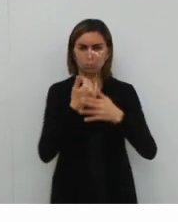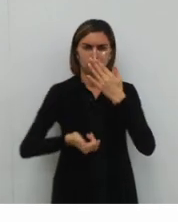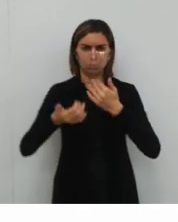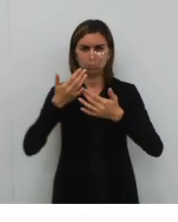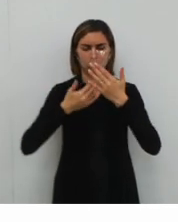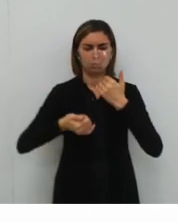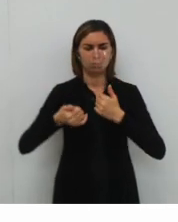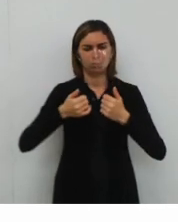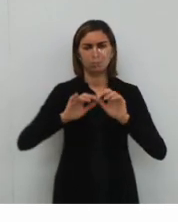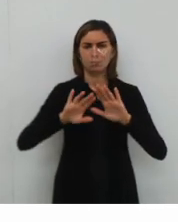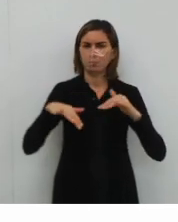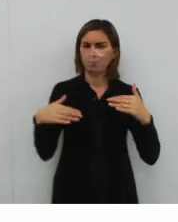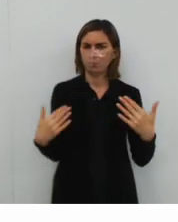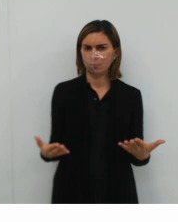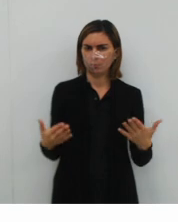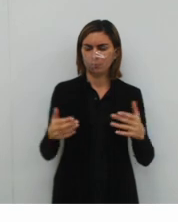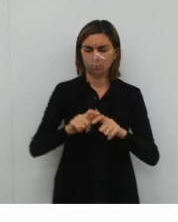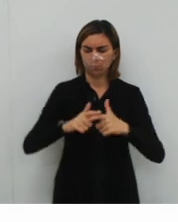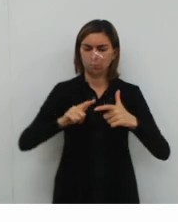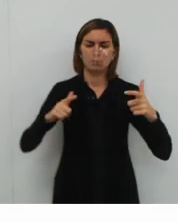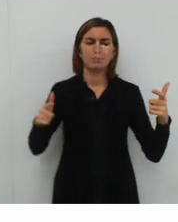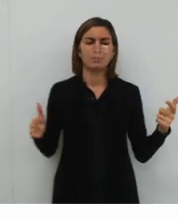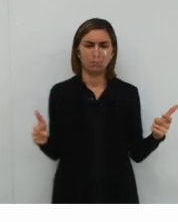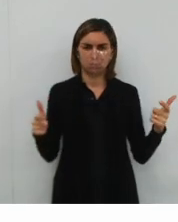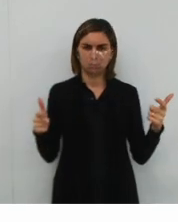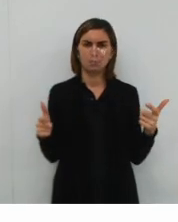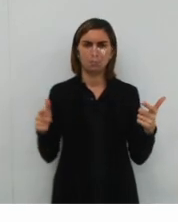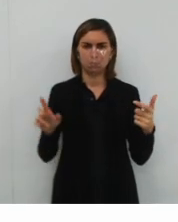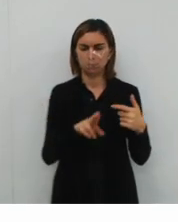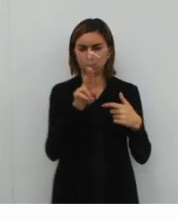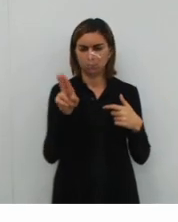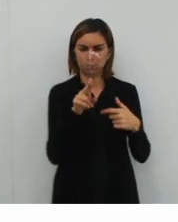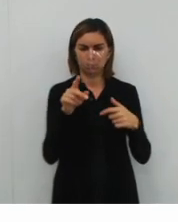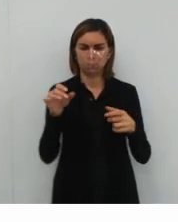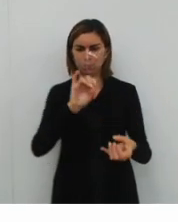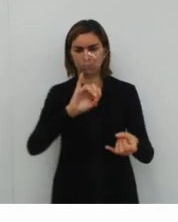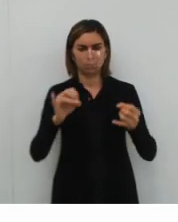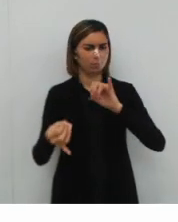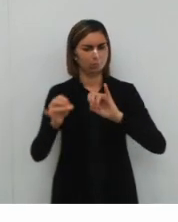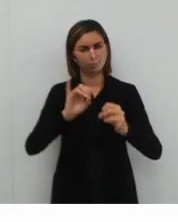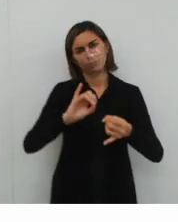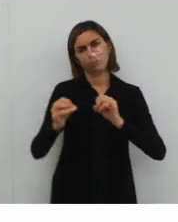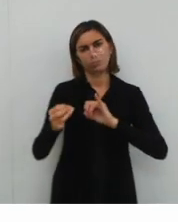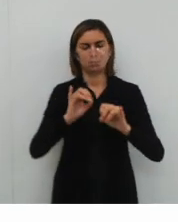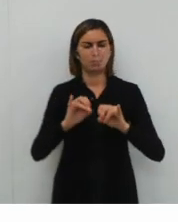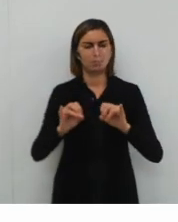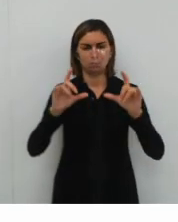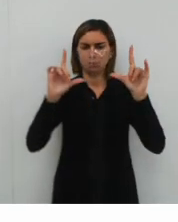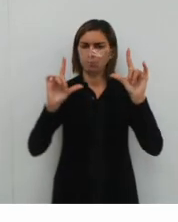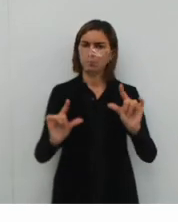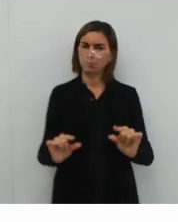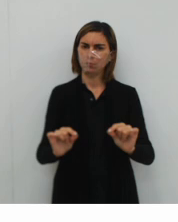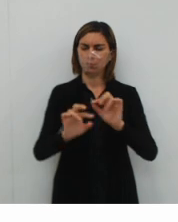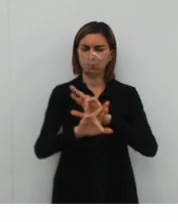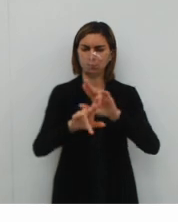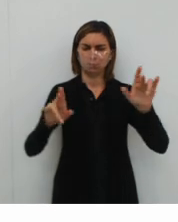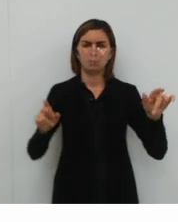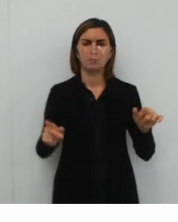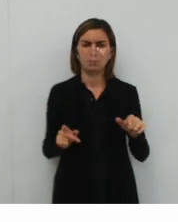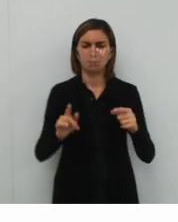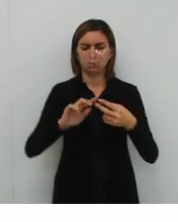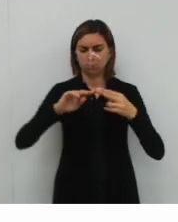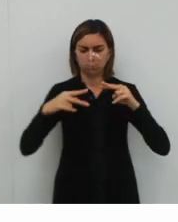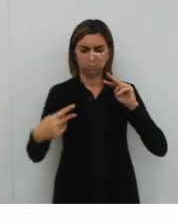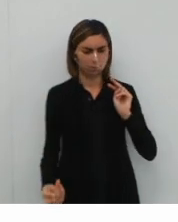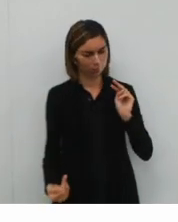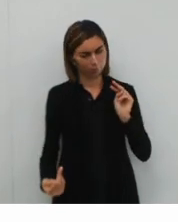Tá? Então, a ampla utilização de produtos químicos, tá? A redução da diversidade